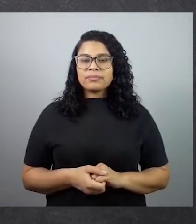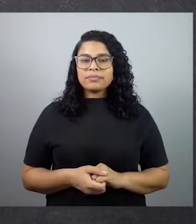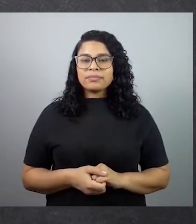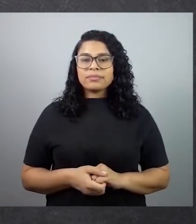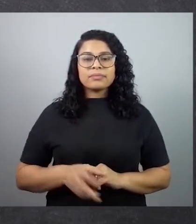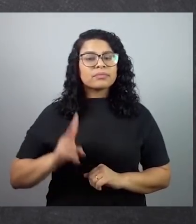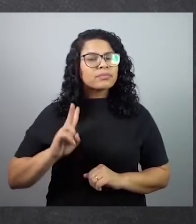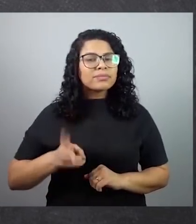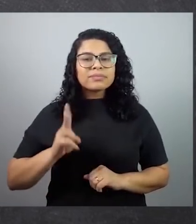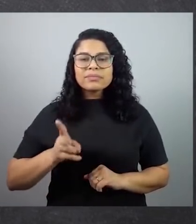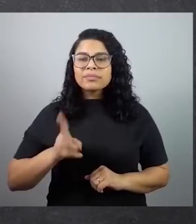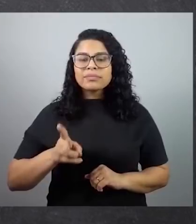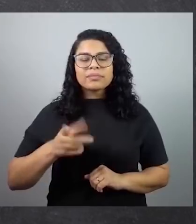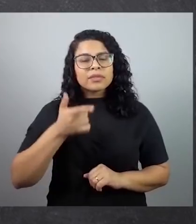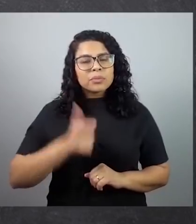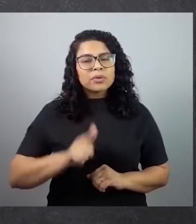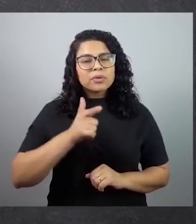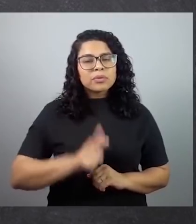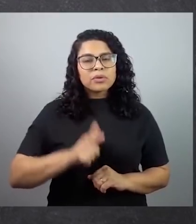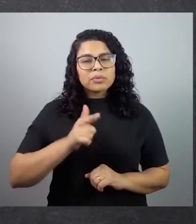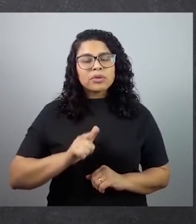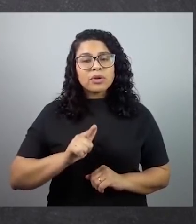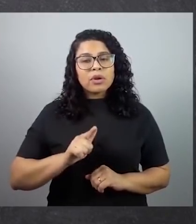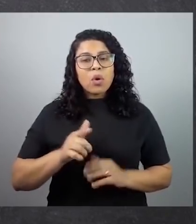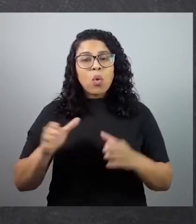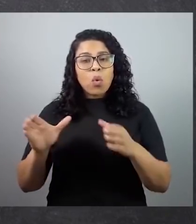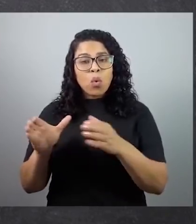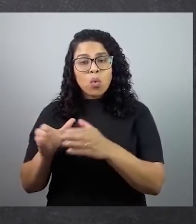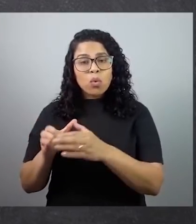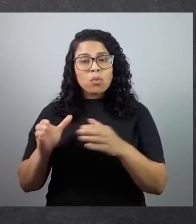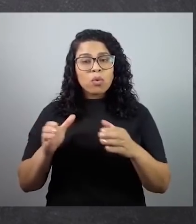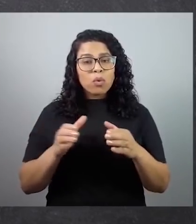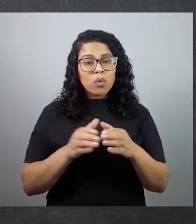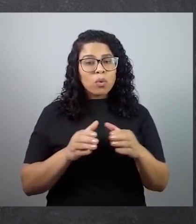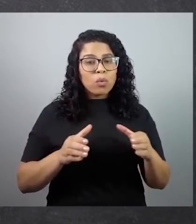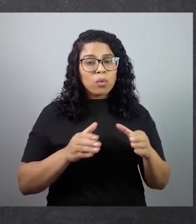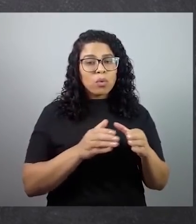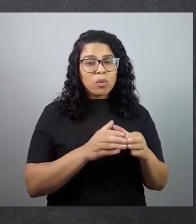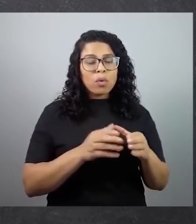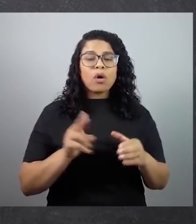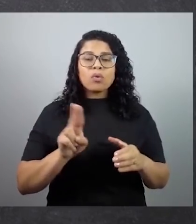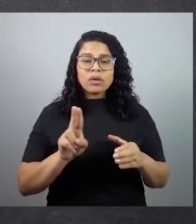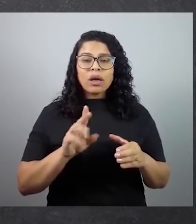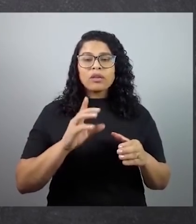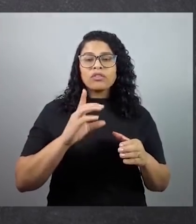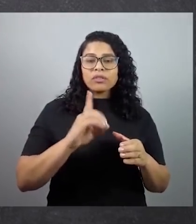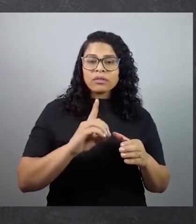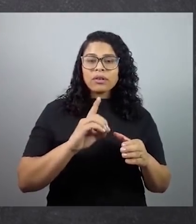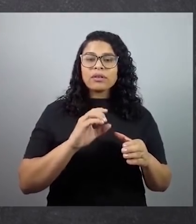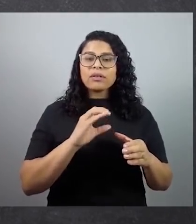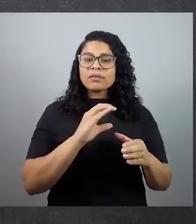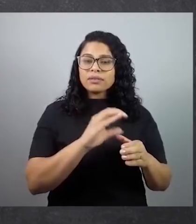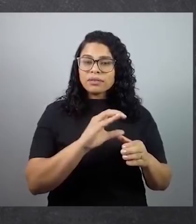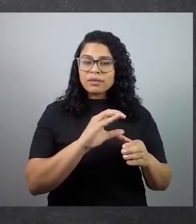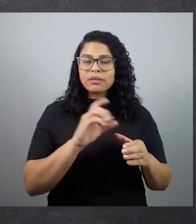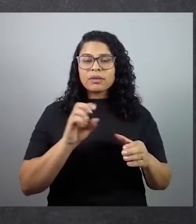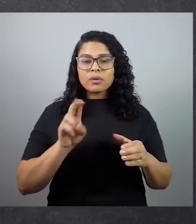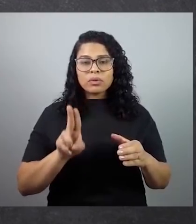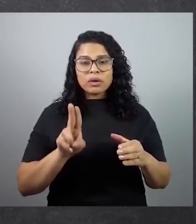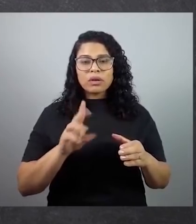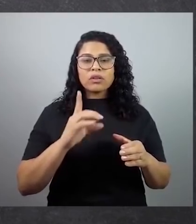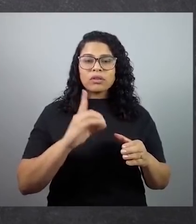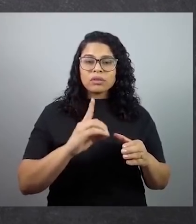centenas. Sempre vai se repetir, olha, unidade, dezena, centena, unidade, dezena, centena, unidade, dezena,